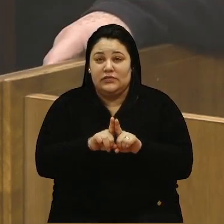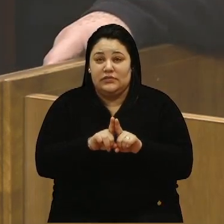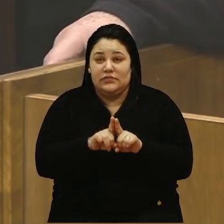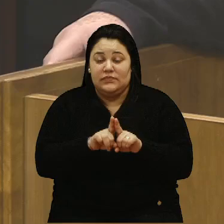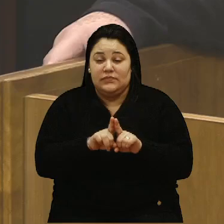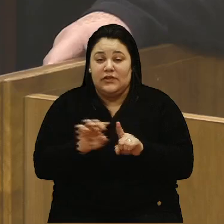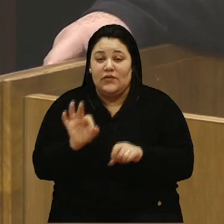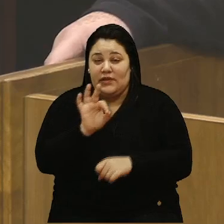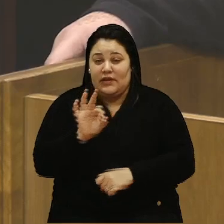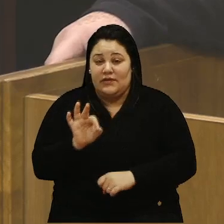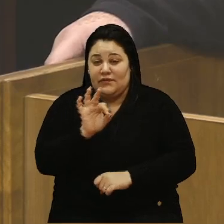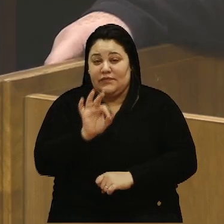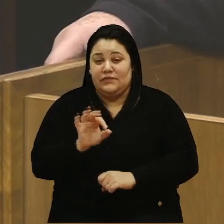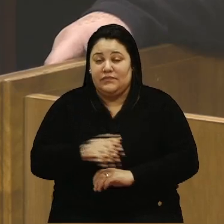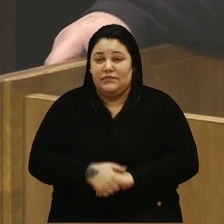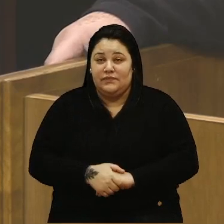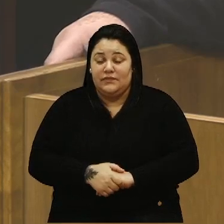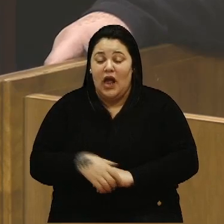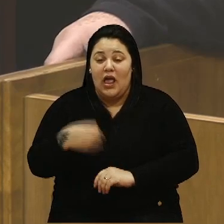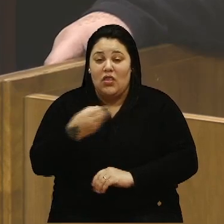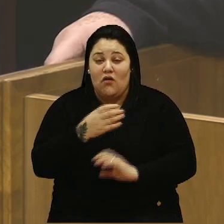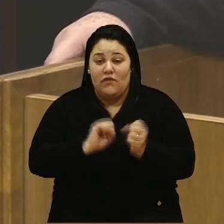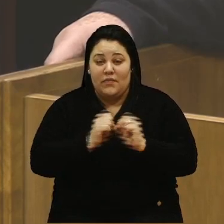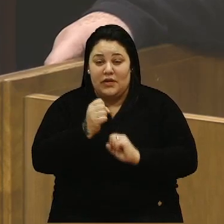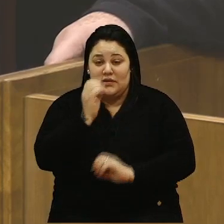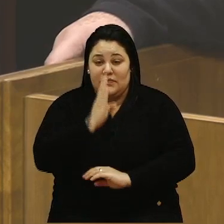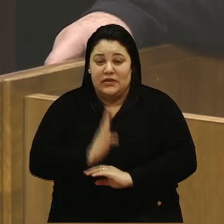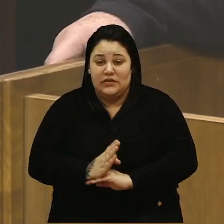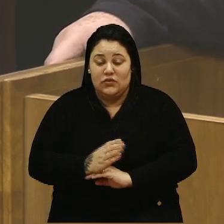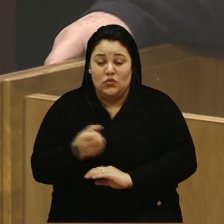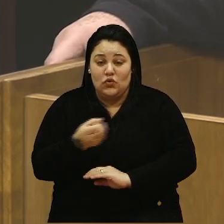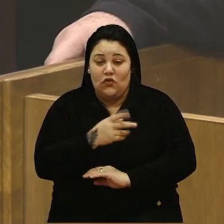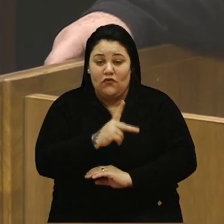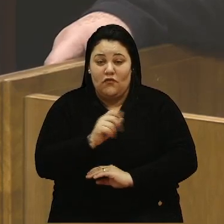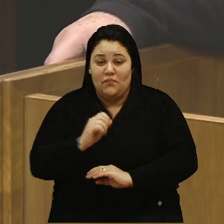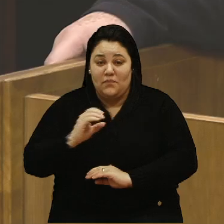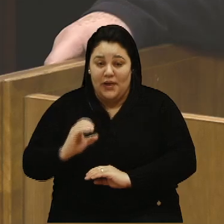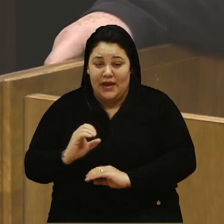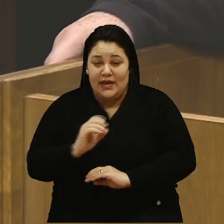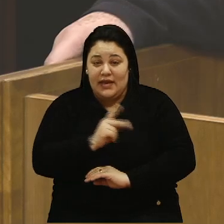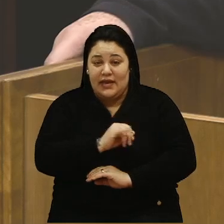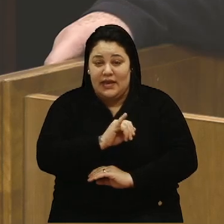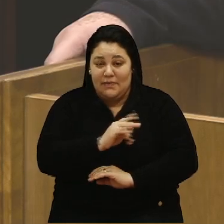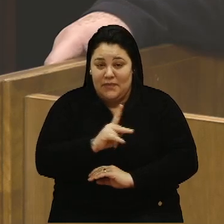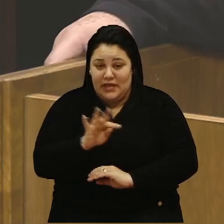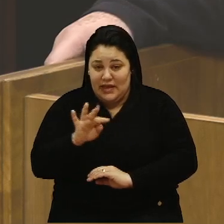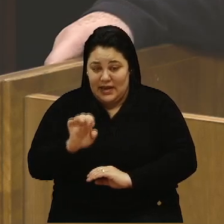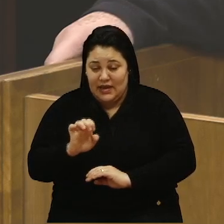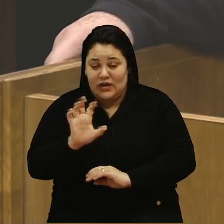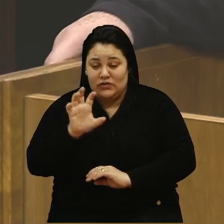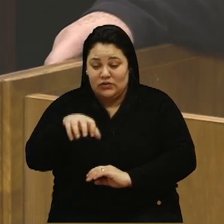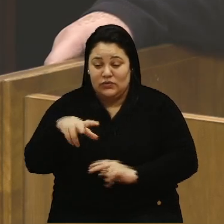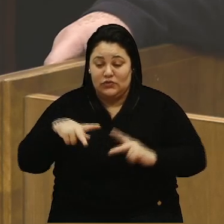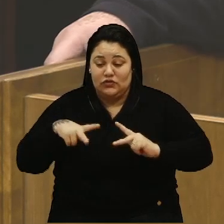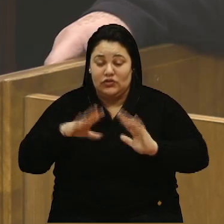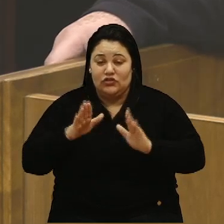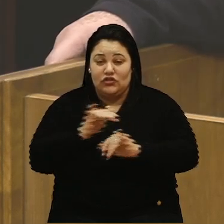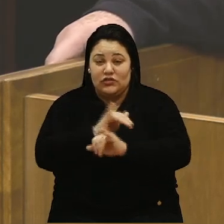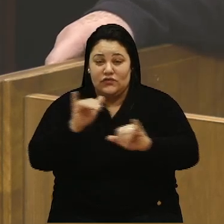tarifação. Com a Nova Indústria Brasil, um novo PAC e PTE, o setor privado já anunciou investimentos